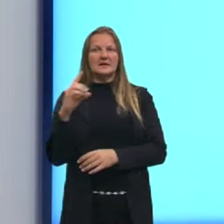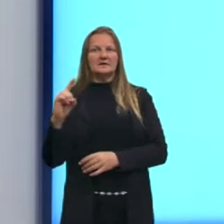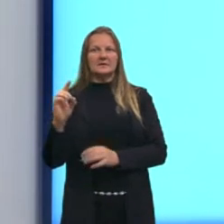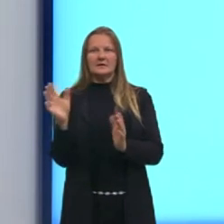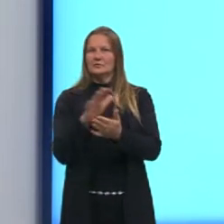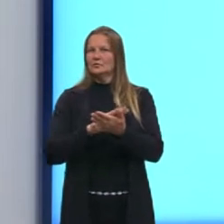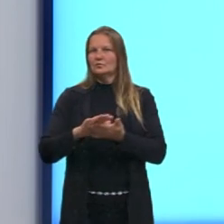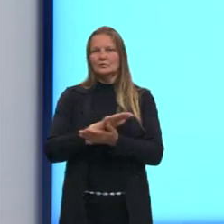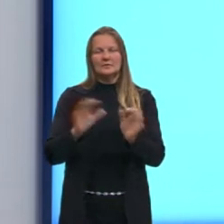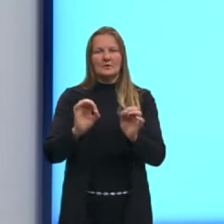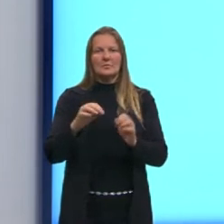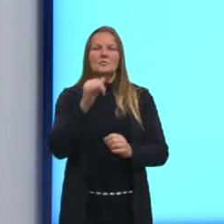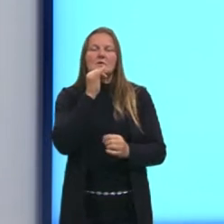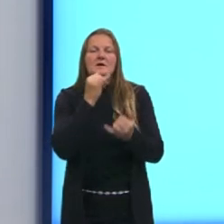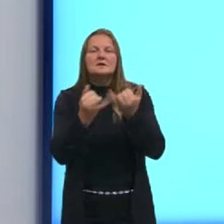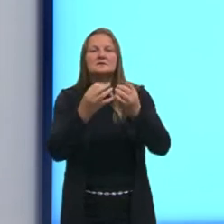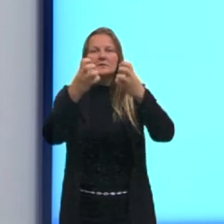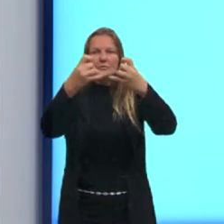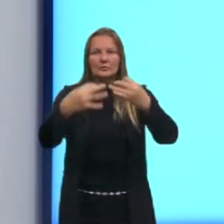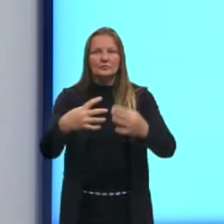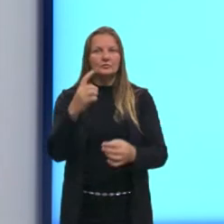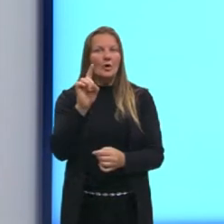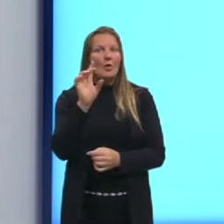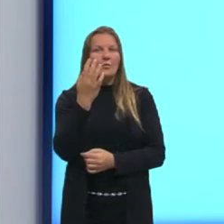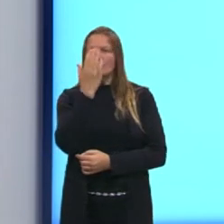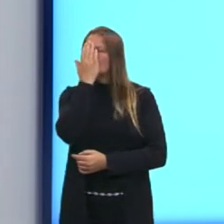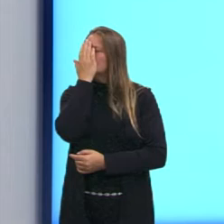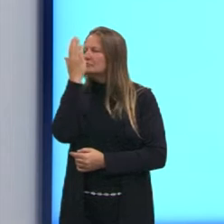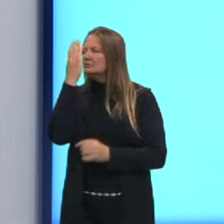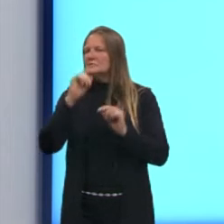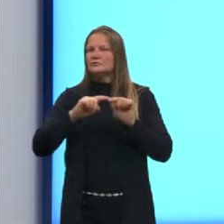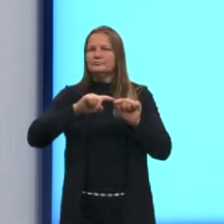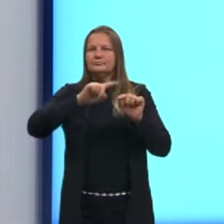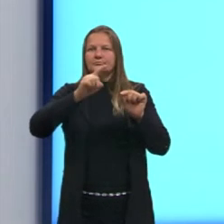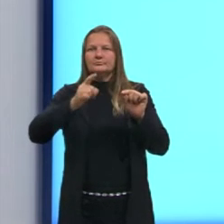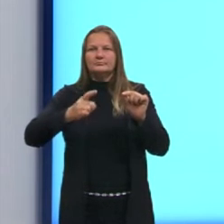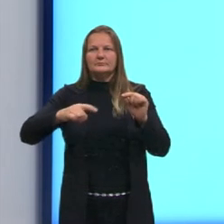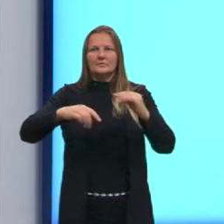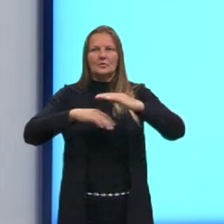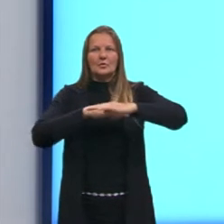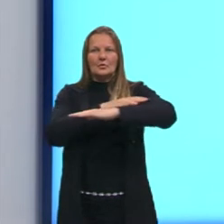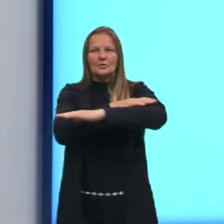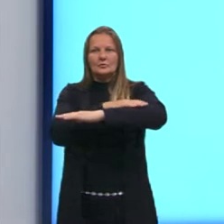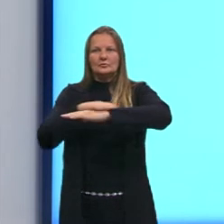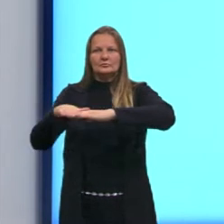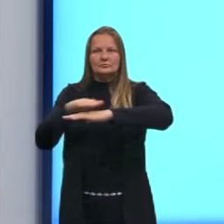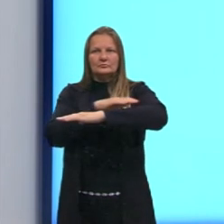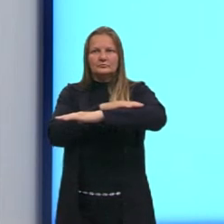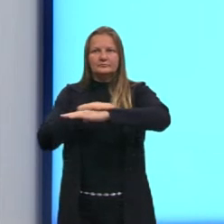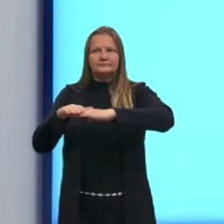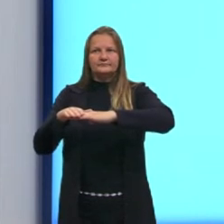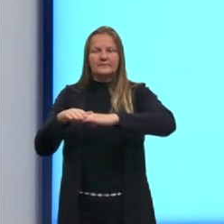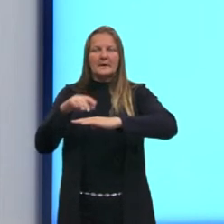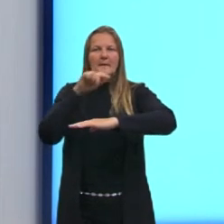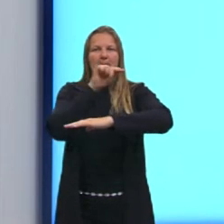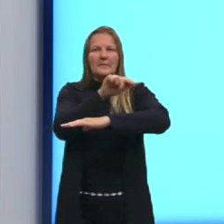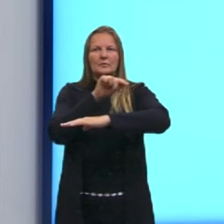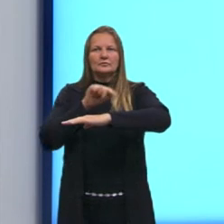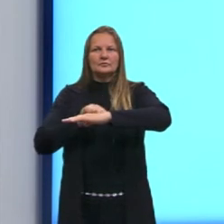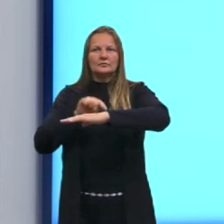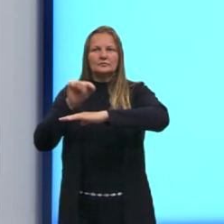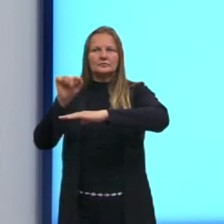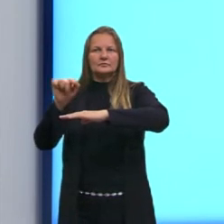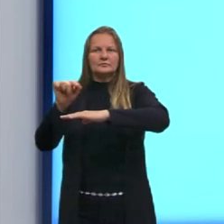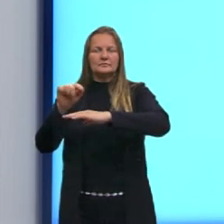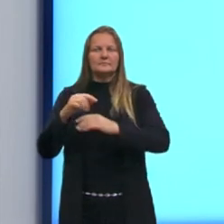certo? Aqui é um exemplo, tá? Bom, então, coloquei um eixo aqui e eu vou marcar alguns pontos importantes